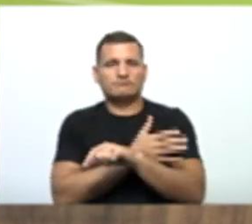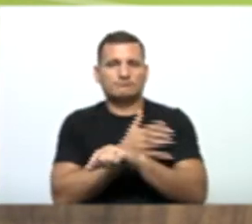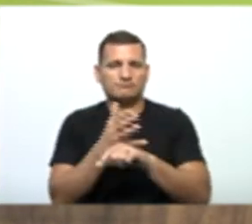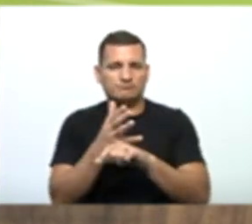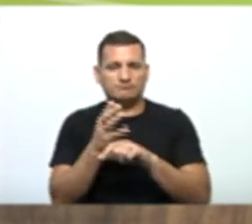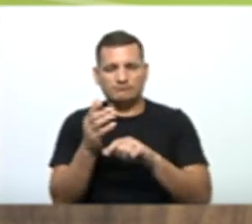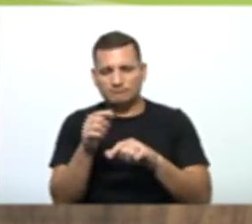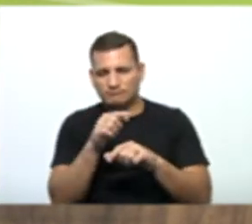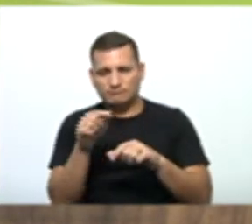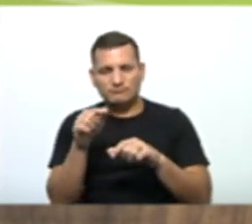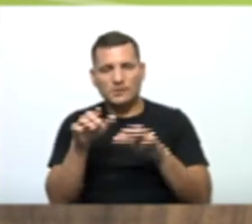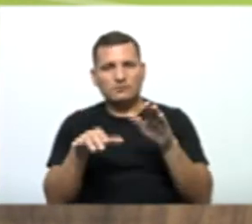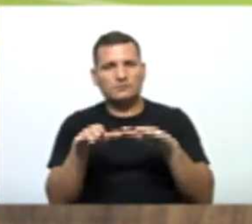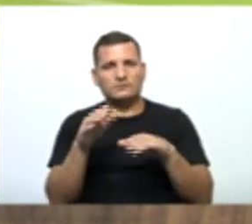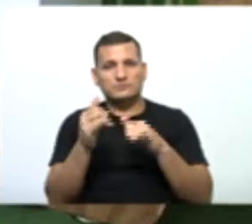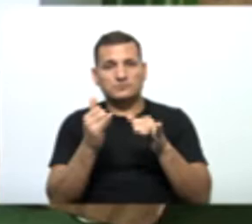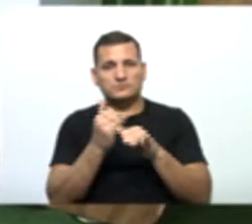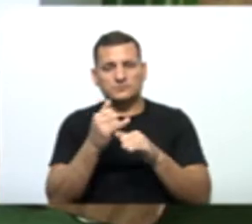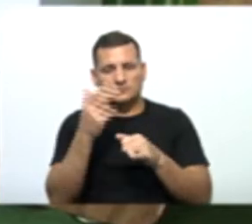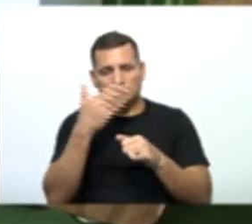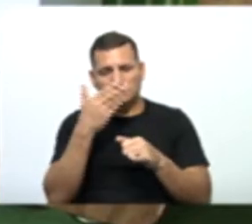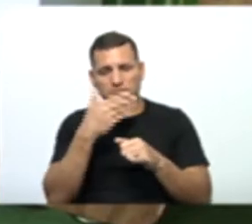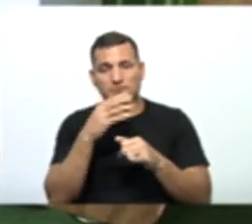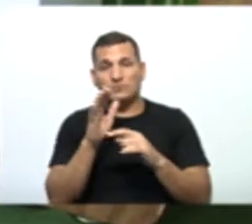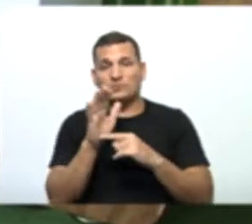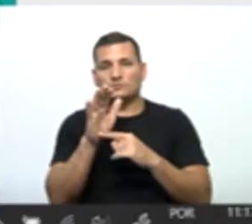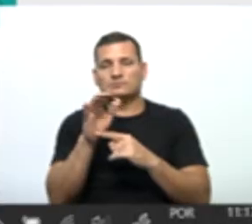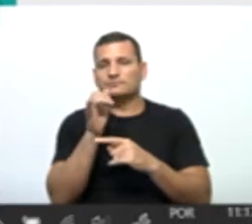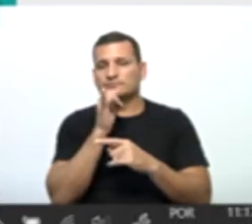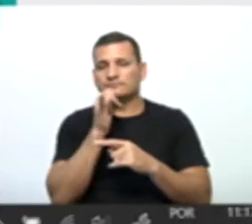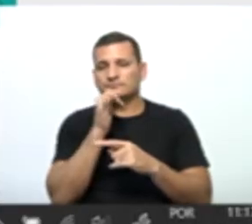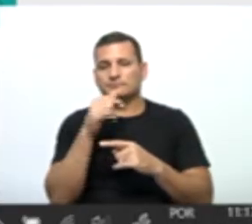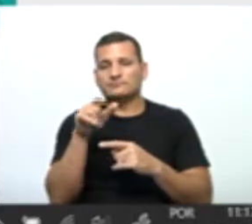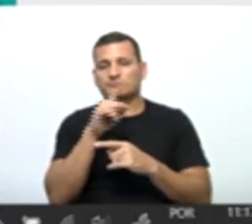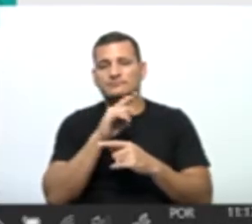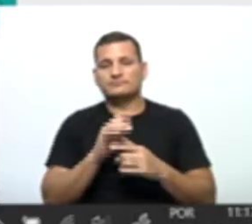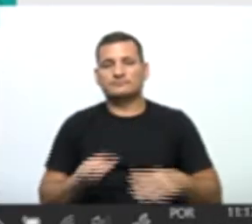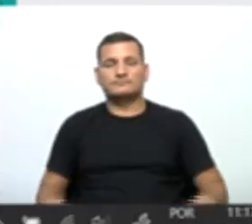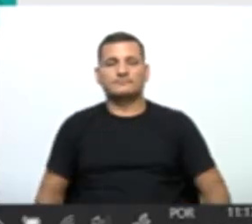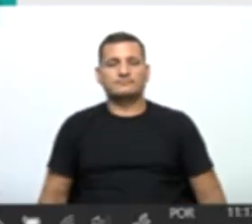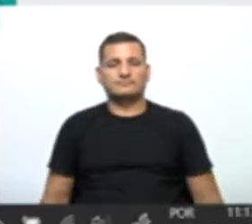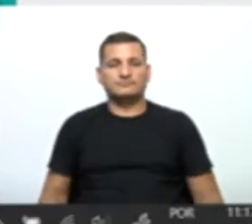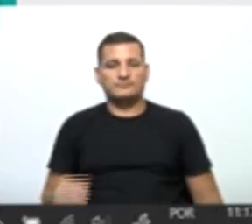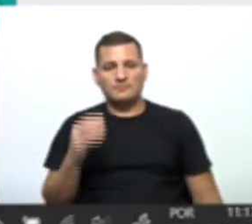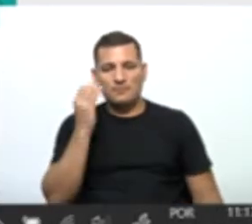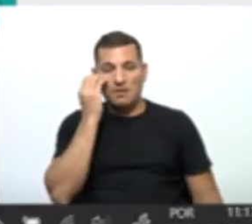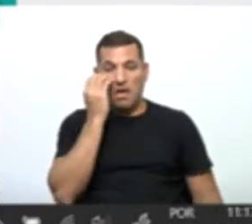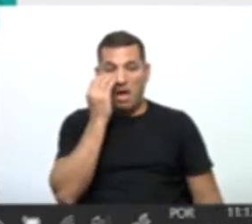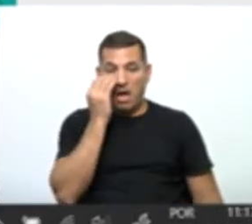de você enxergar na internet. Ó, vou até mostrar aqui um exemplo para vocês. Veja bem aqui, ó.